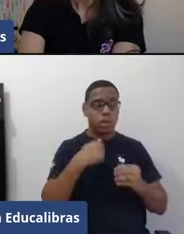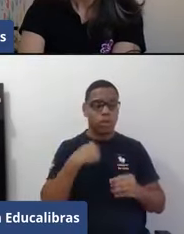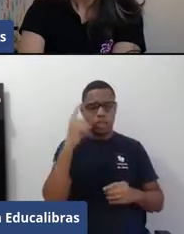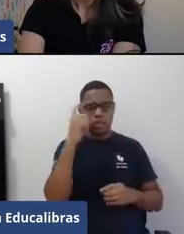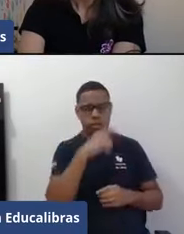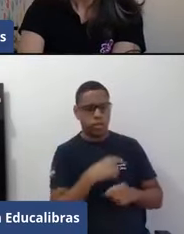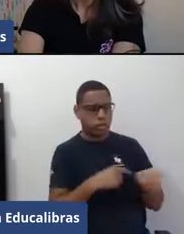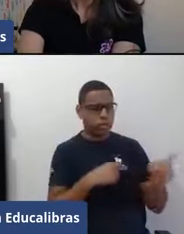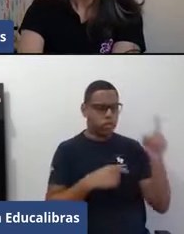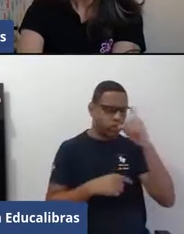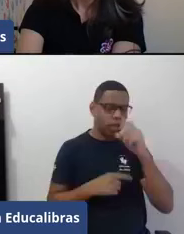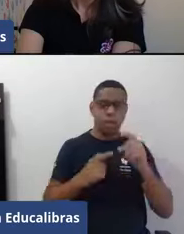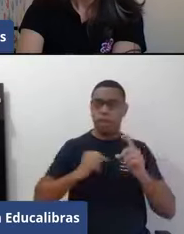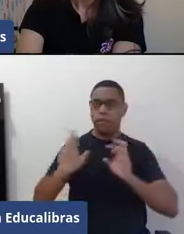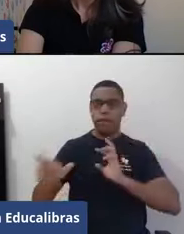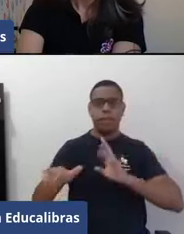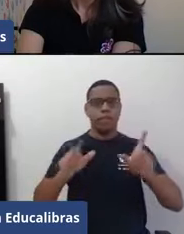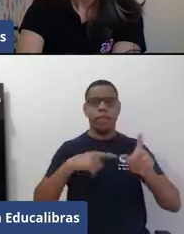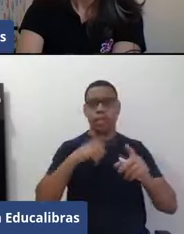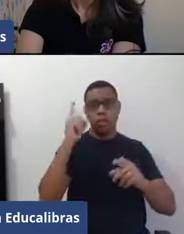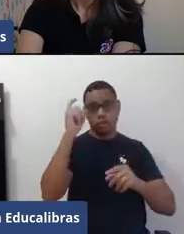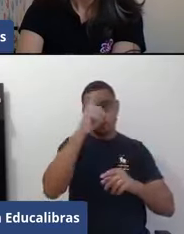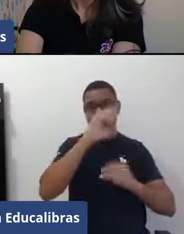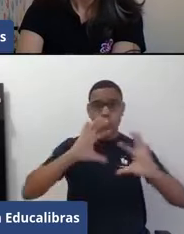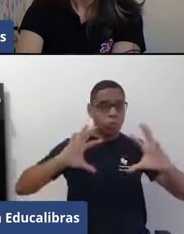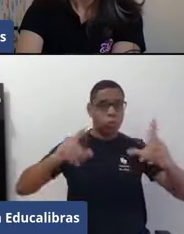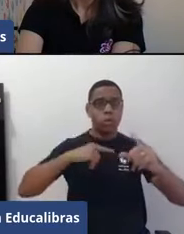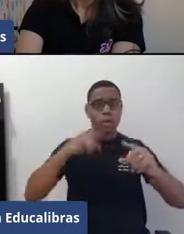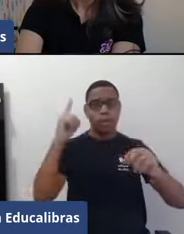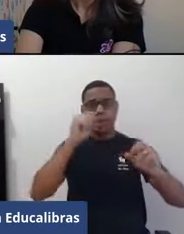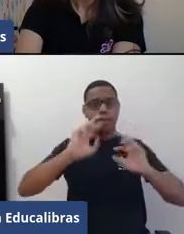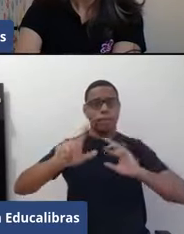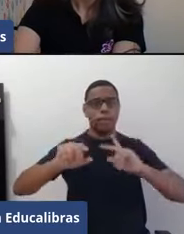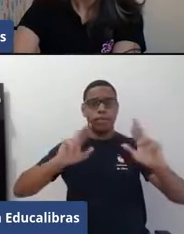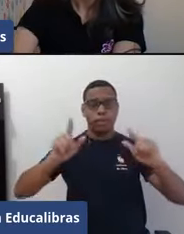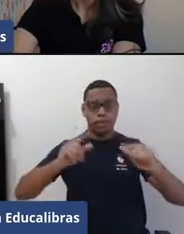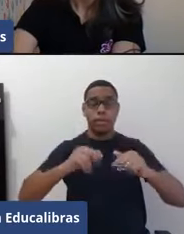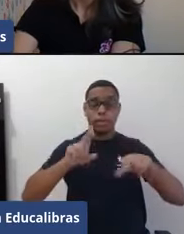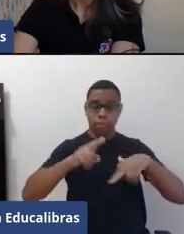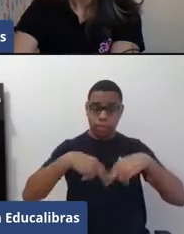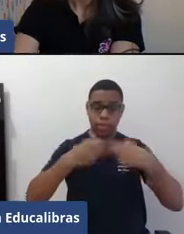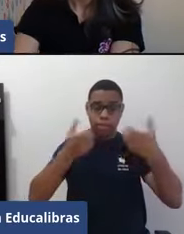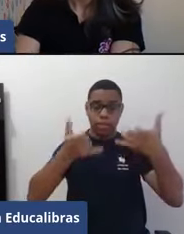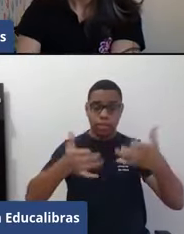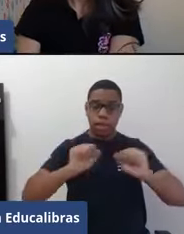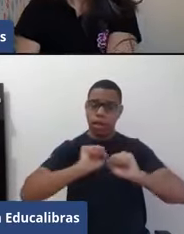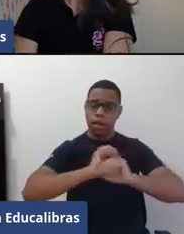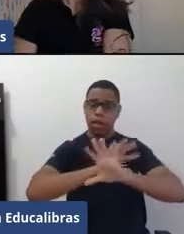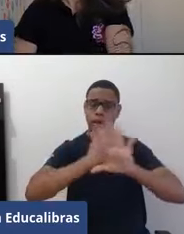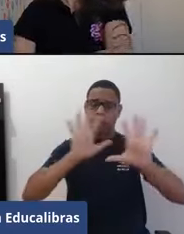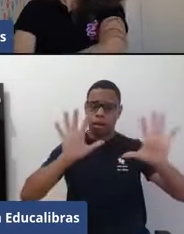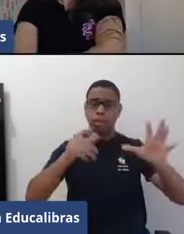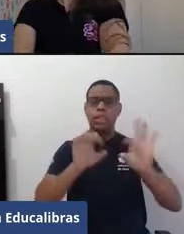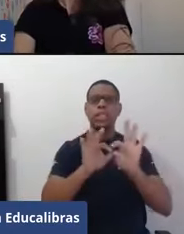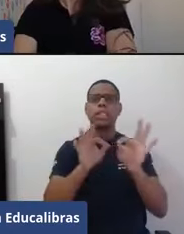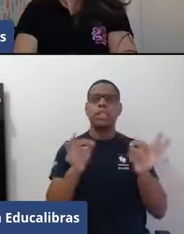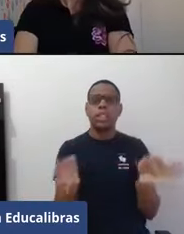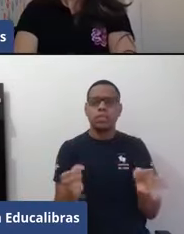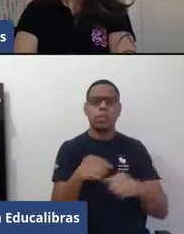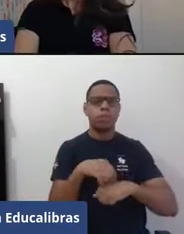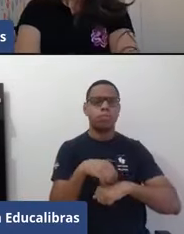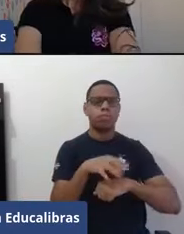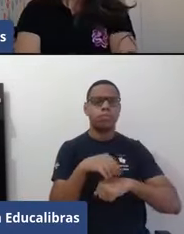não tem. Cada um tem uma dificuldade. A partir do momento que essa dificuldade é explicada, com clareza, com simplicidade, com